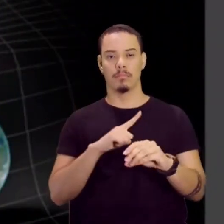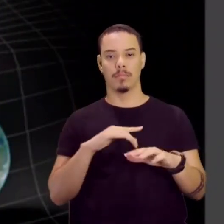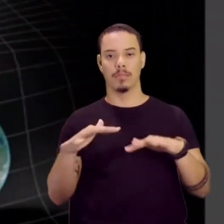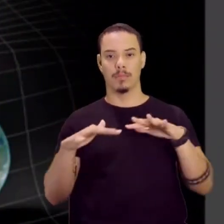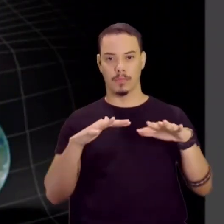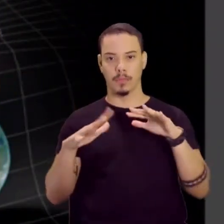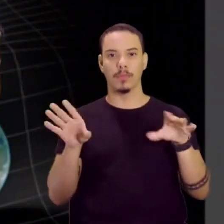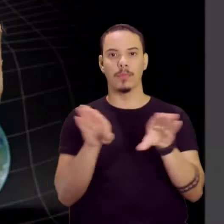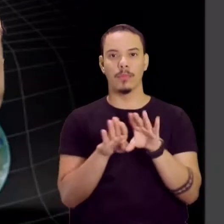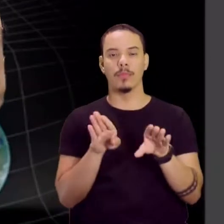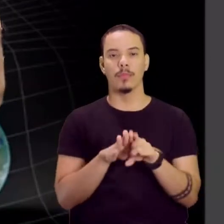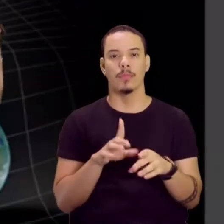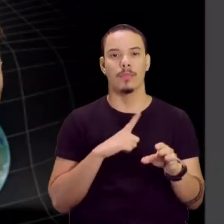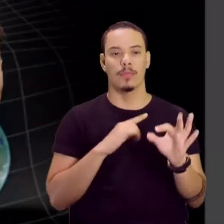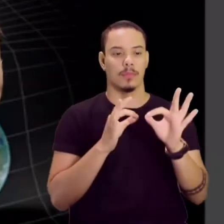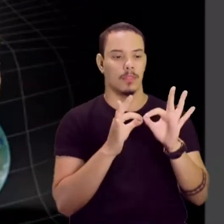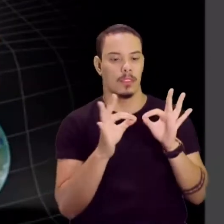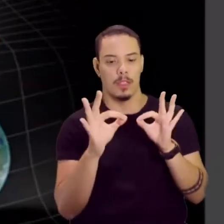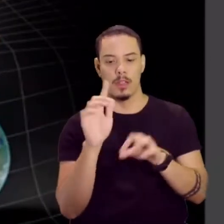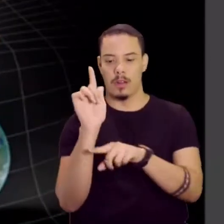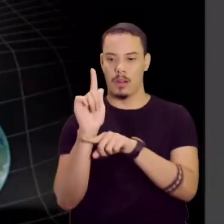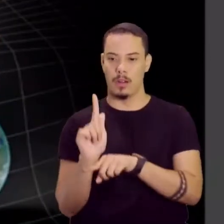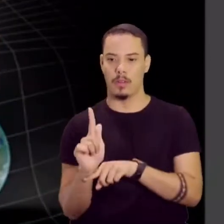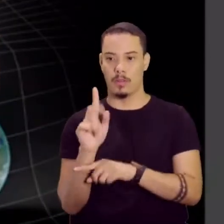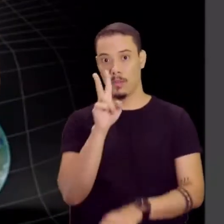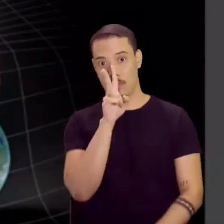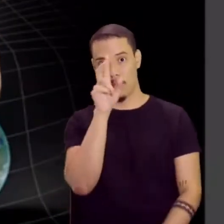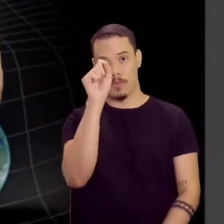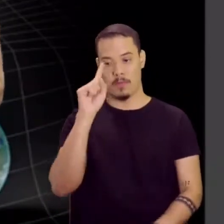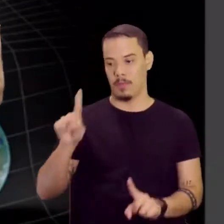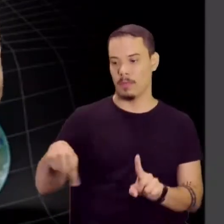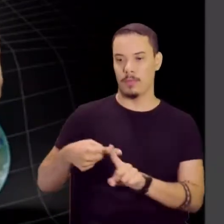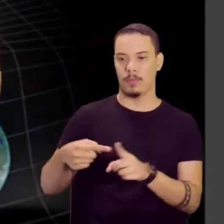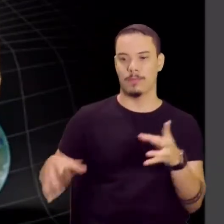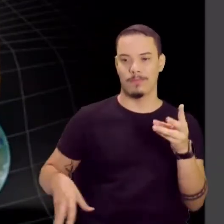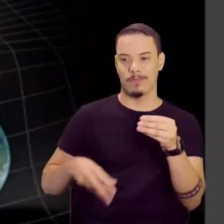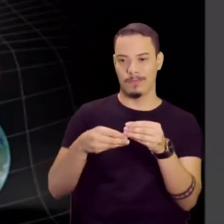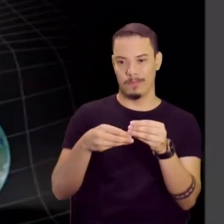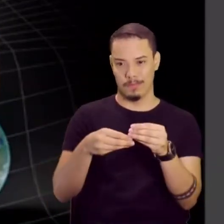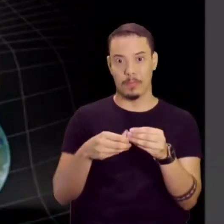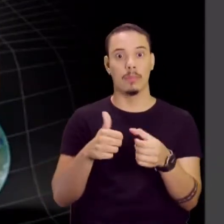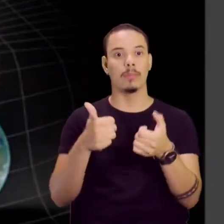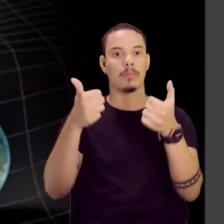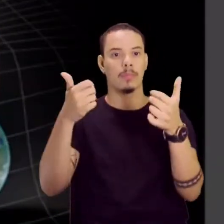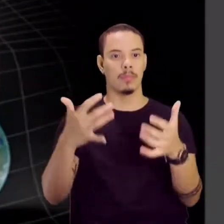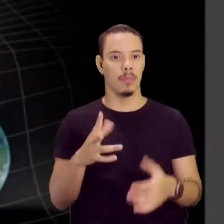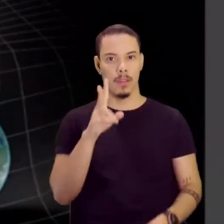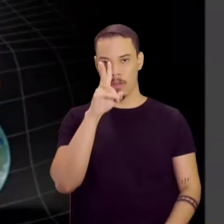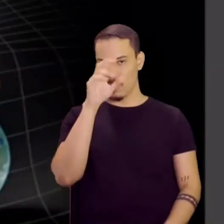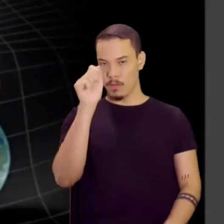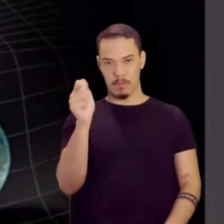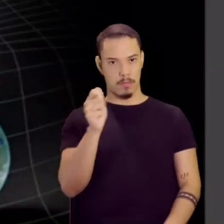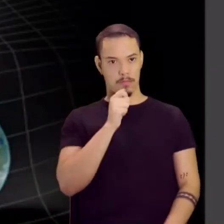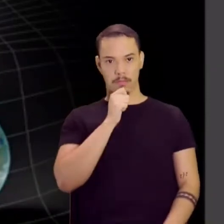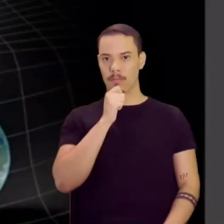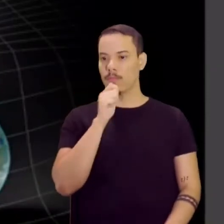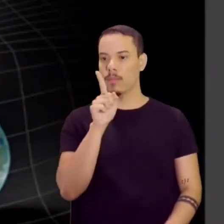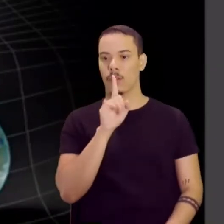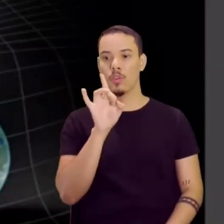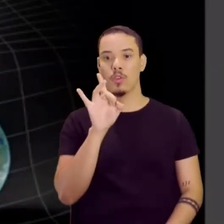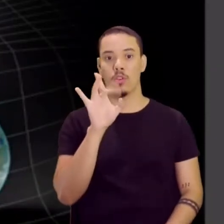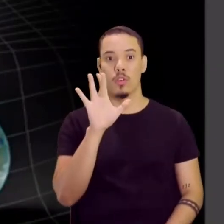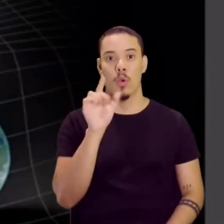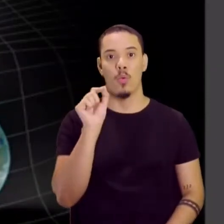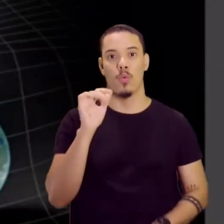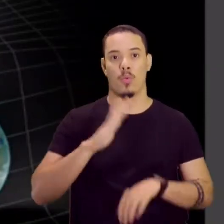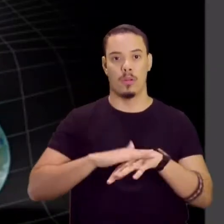movimento E estudo do vencer movimento. essa força da gravidade, essa ação da gravidade, né? Isso, exatamente. Vamos falar de força ainda não, falar só da ação, porque a força é uma coisa